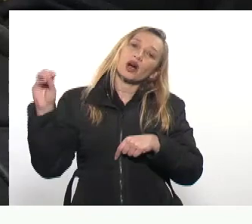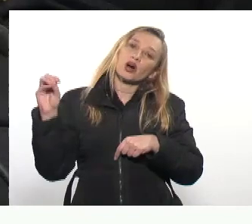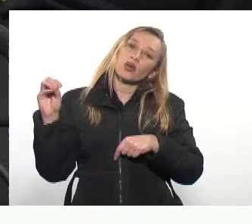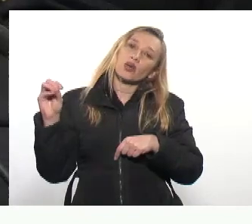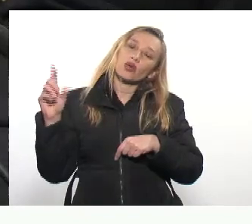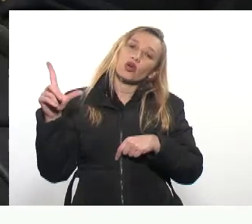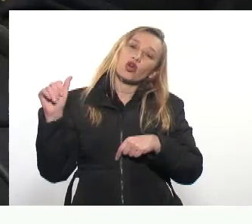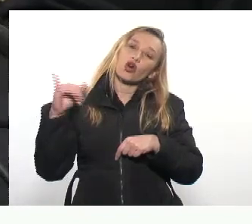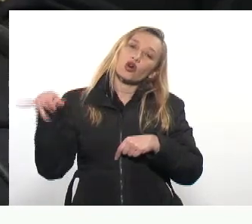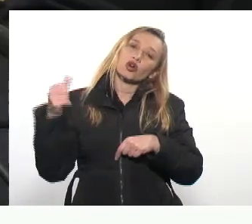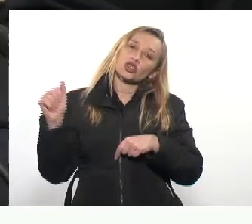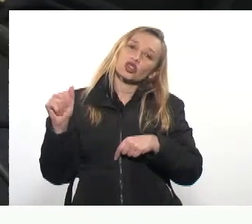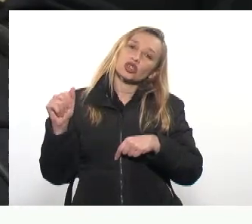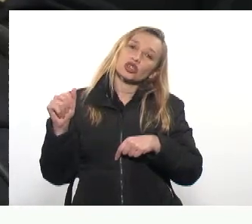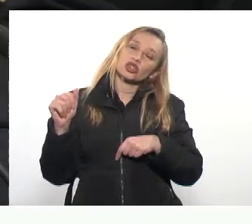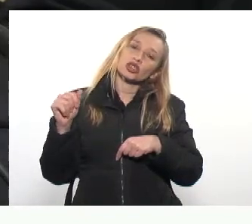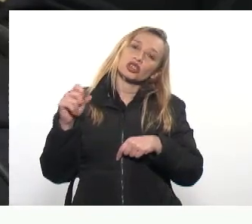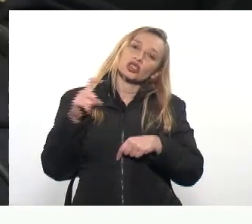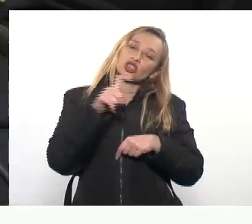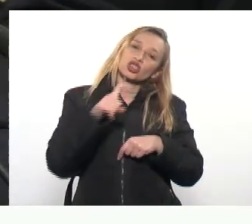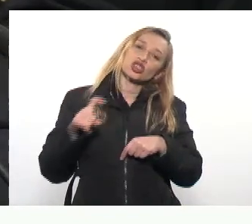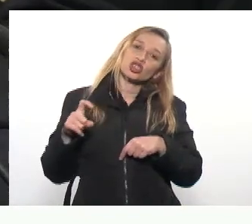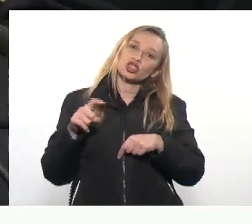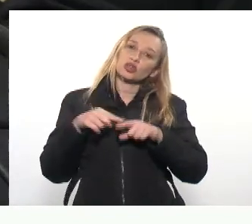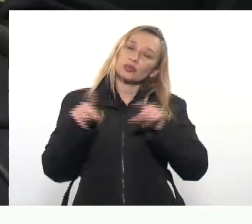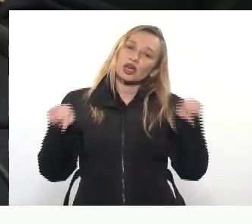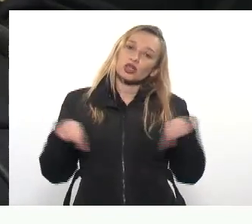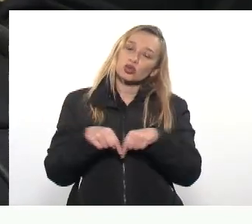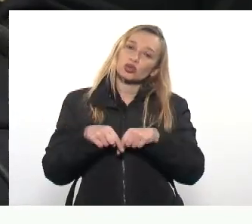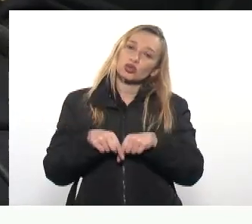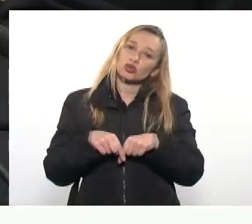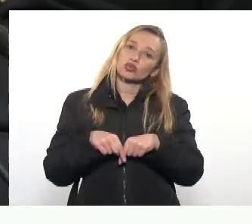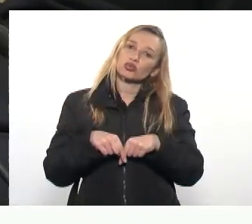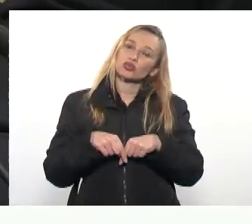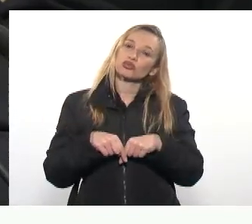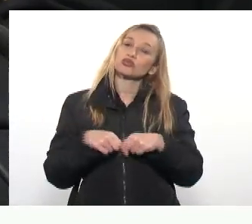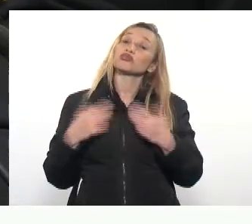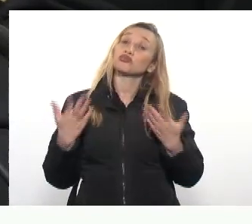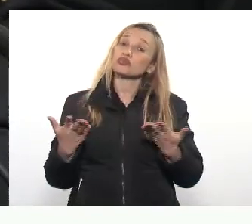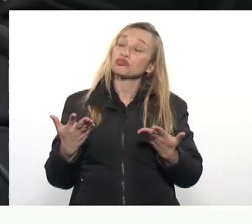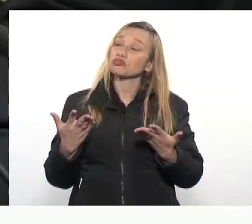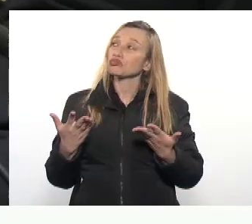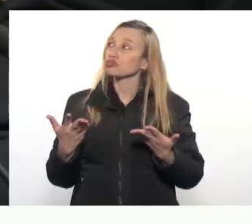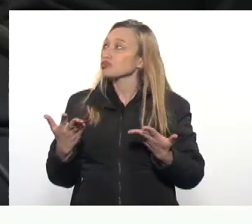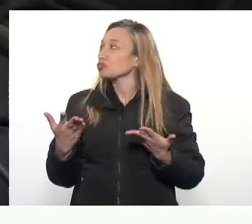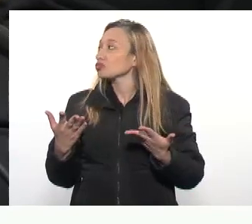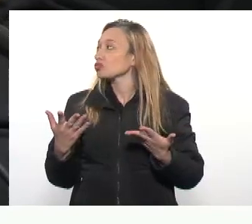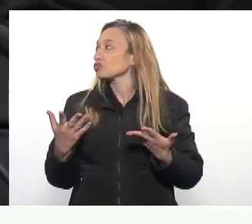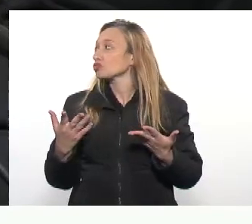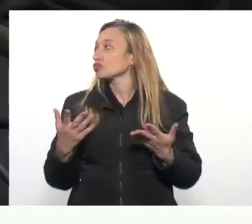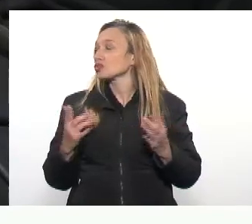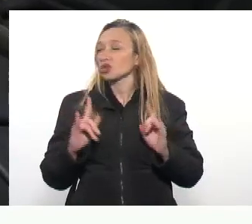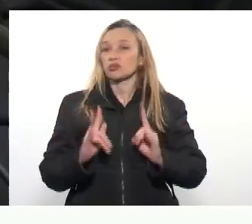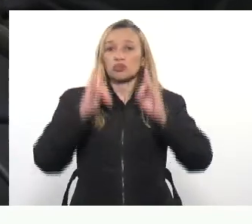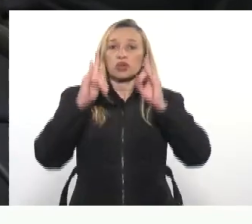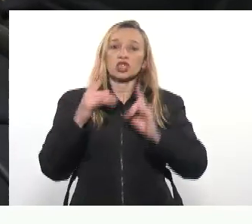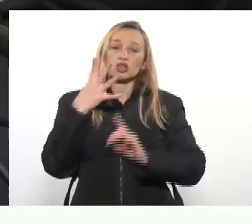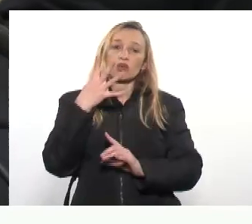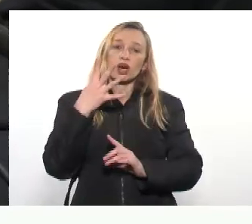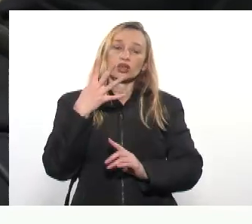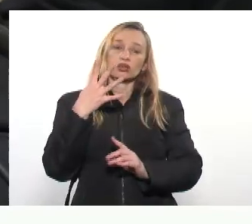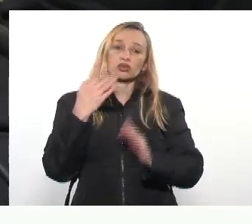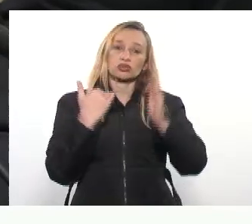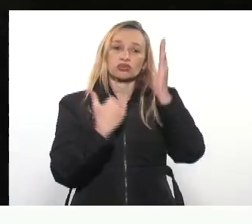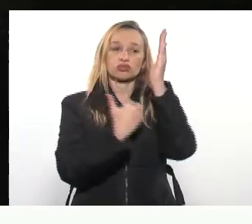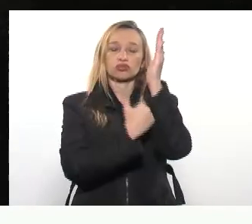até X metros cúbicos, a gente daria a isenção e acima disso pagaria. É a mesma coisa, você vai construir um prédio de 4 andares e tal?